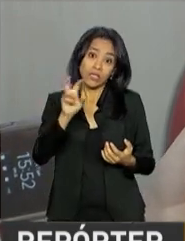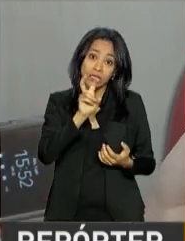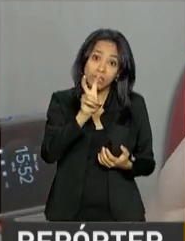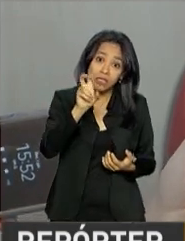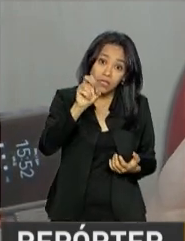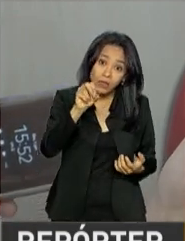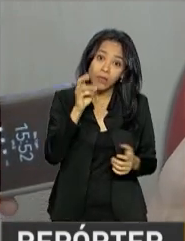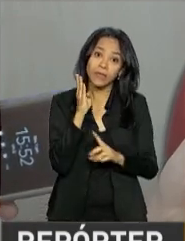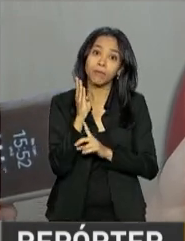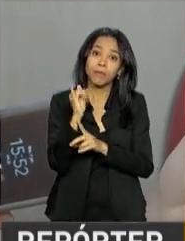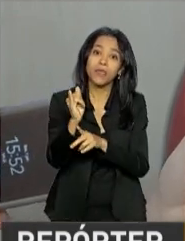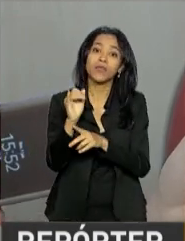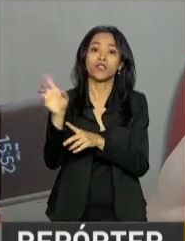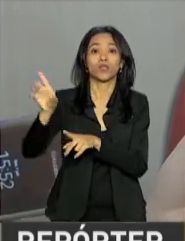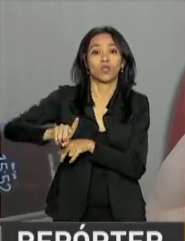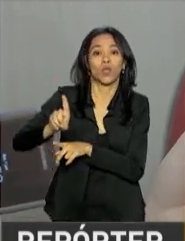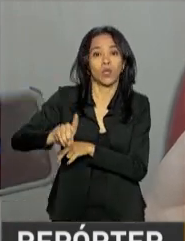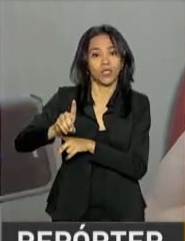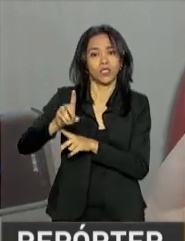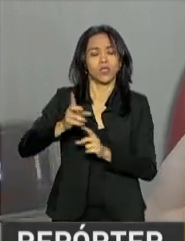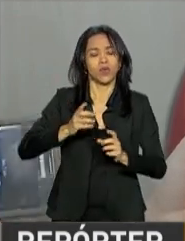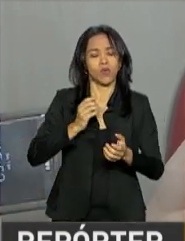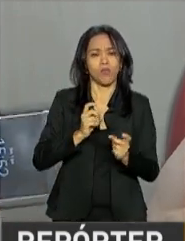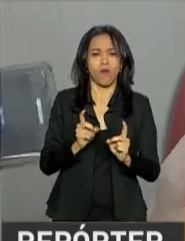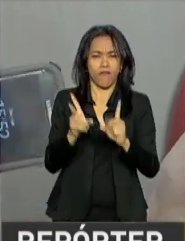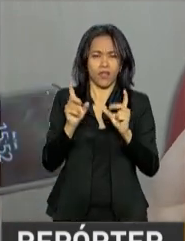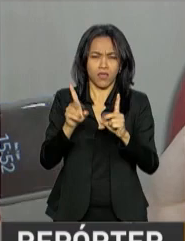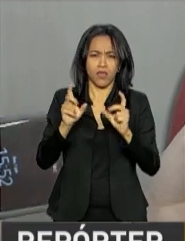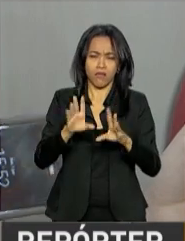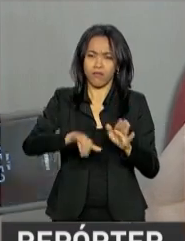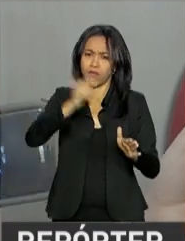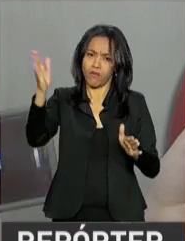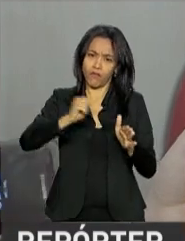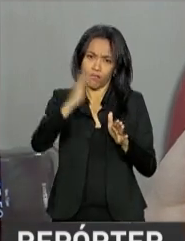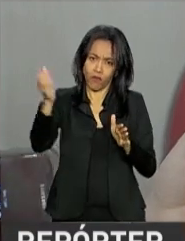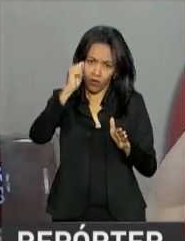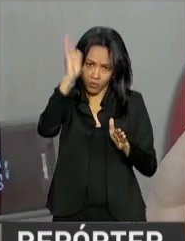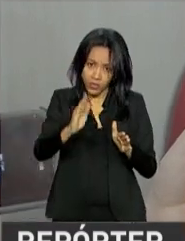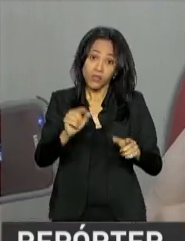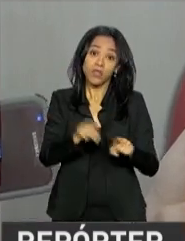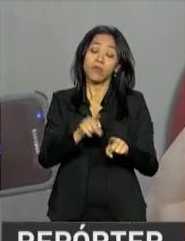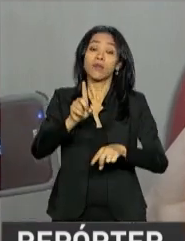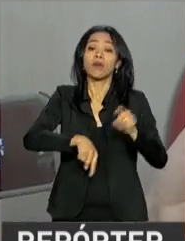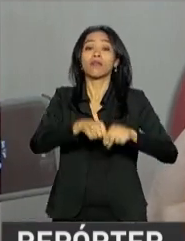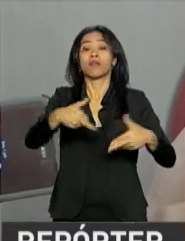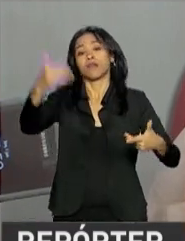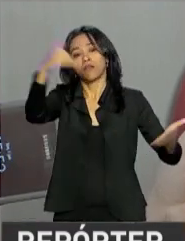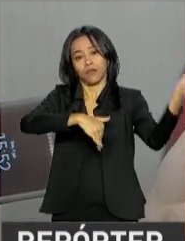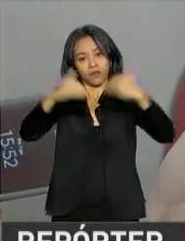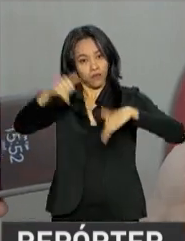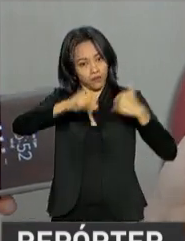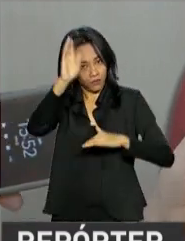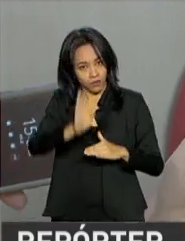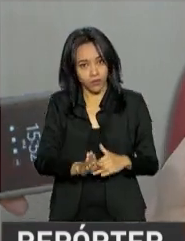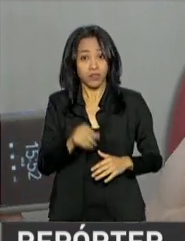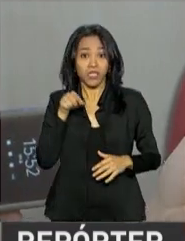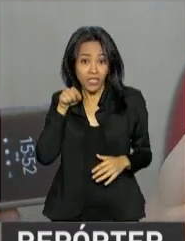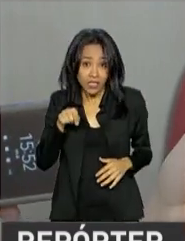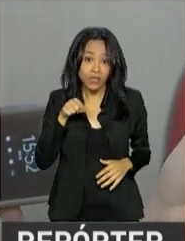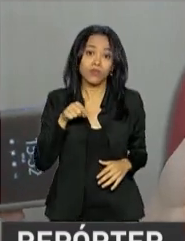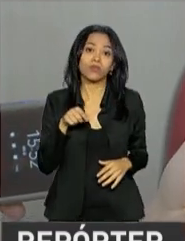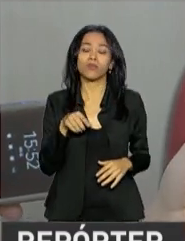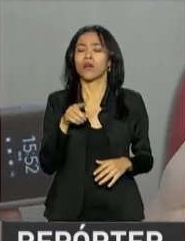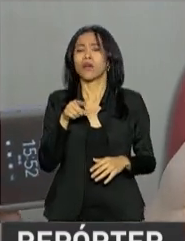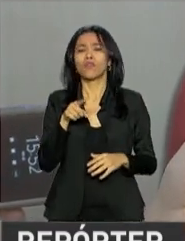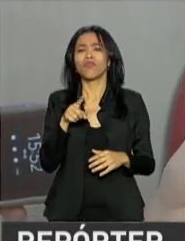milhões de dólares com crescimento tanto na exportação quanto na importação e realmente duas semanas não é suficiente para comprometer o movimento de um